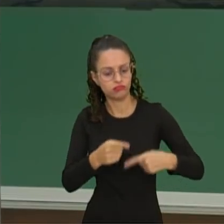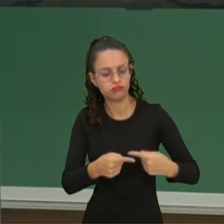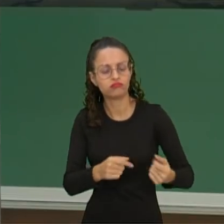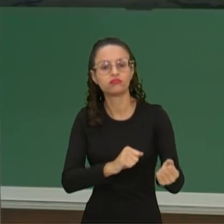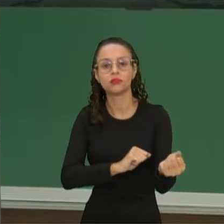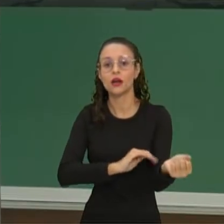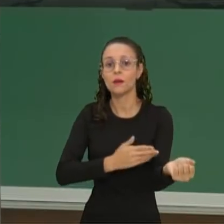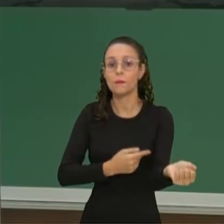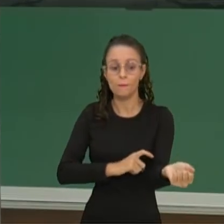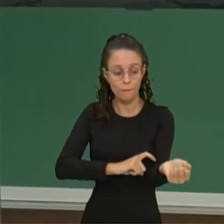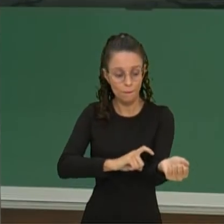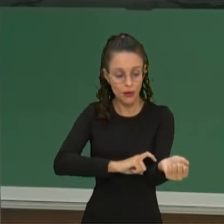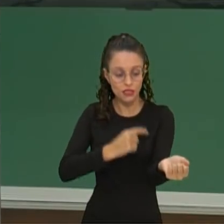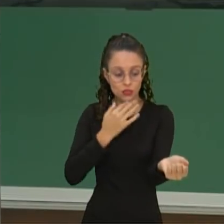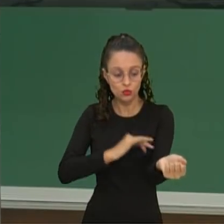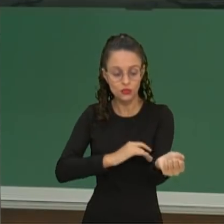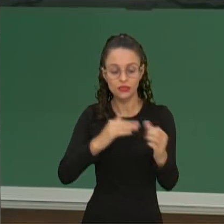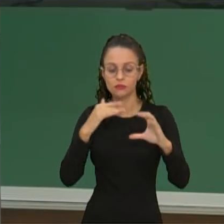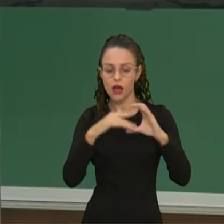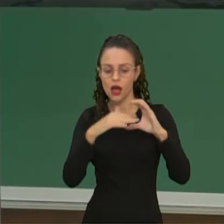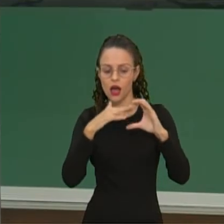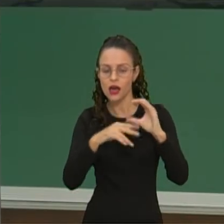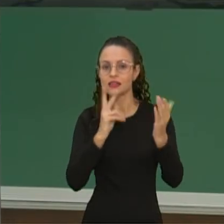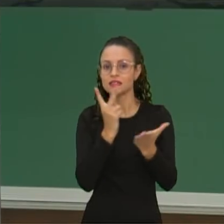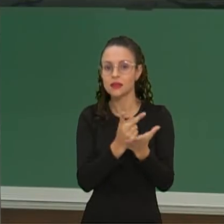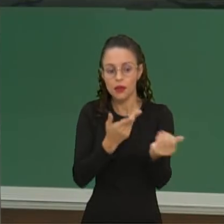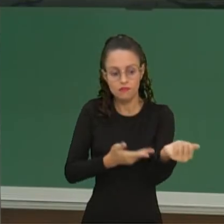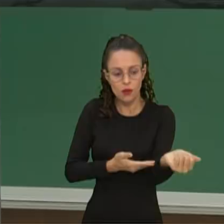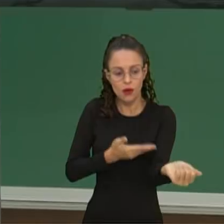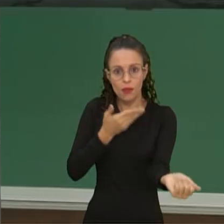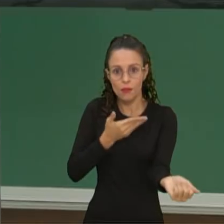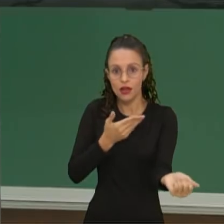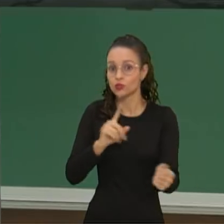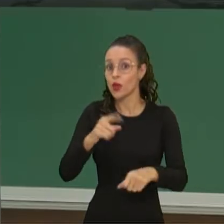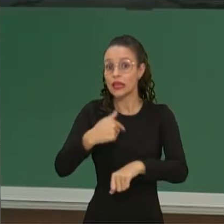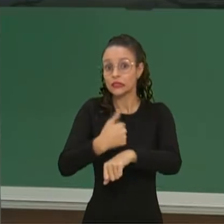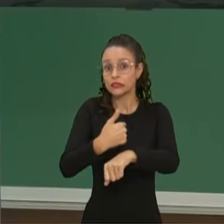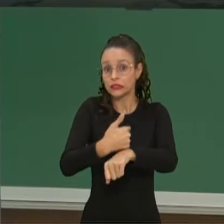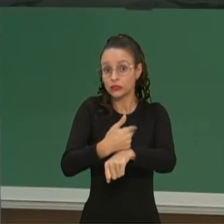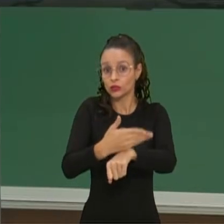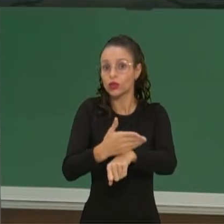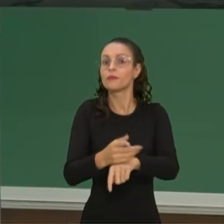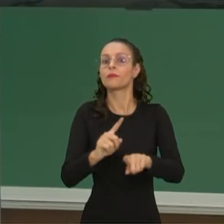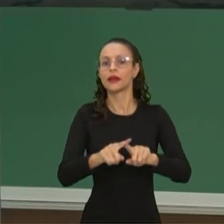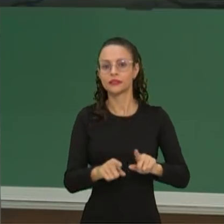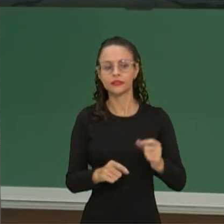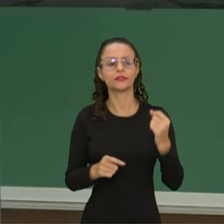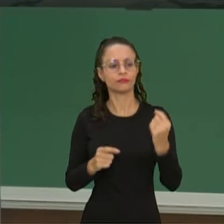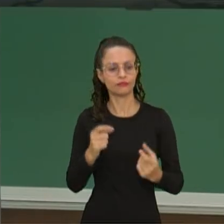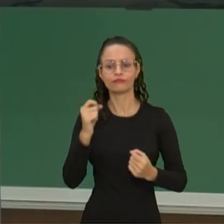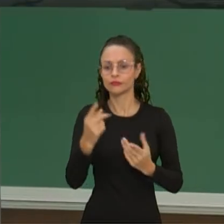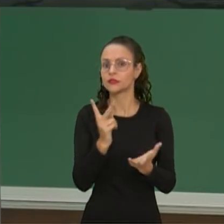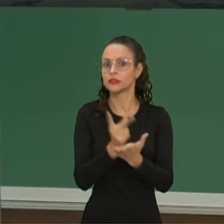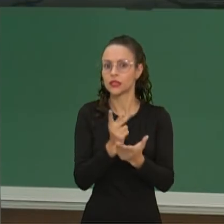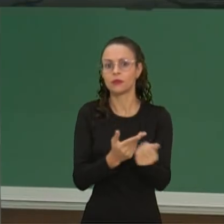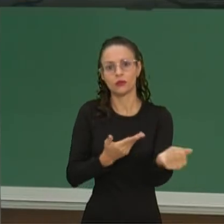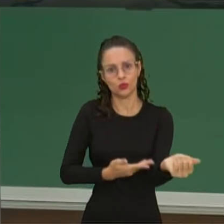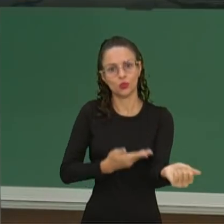pressão do sangue está constantemente elevada. Não quer dizer que a toda hora, mas com frequência ela eleva.